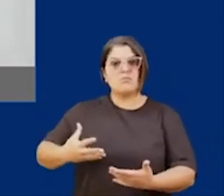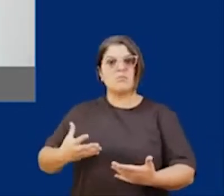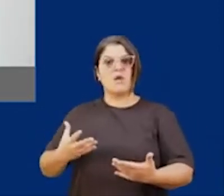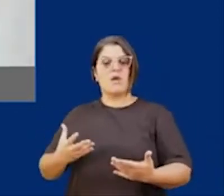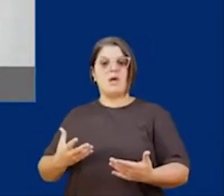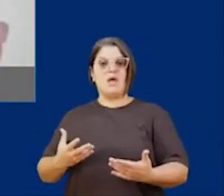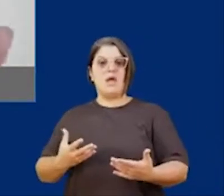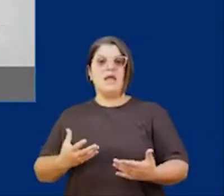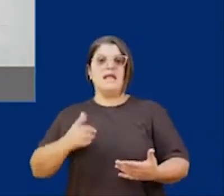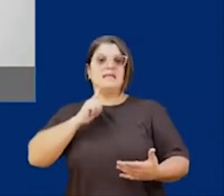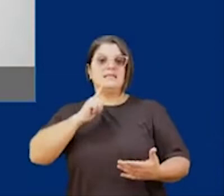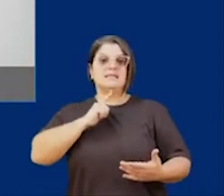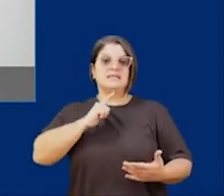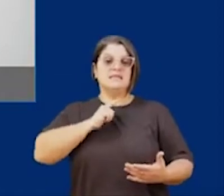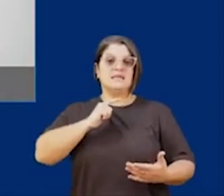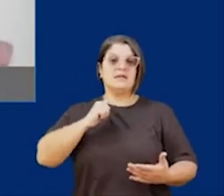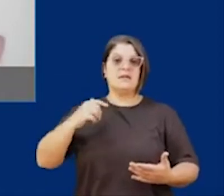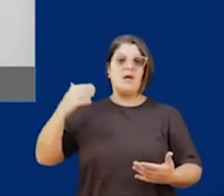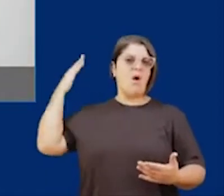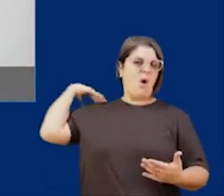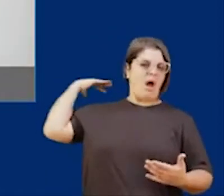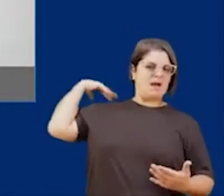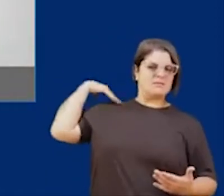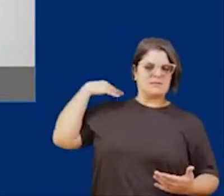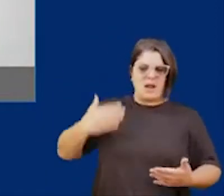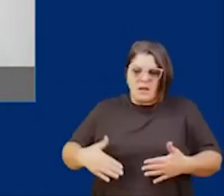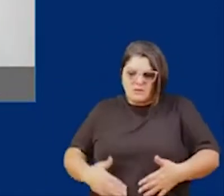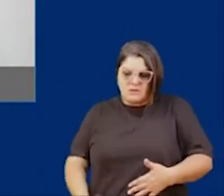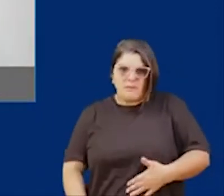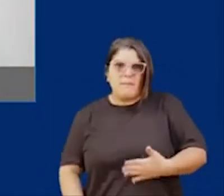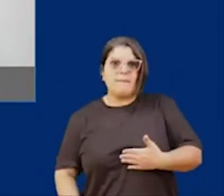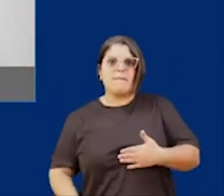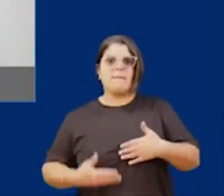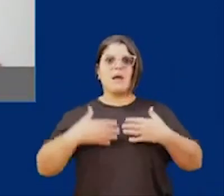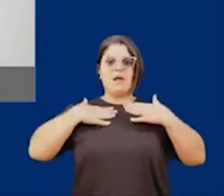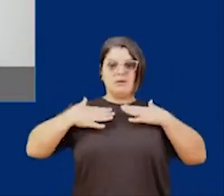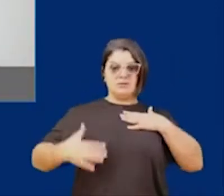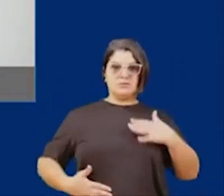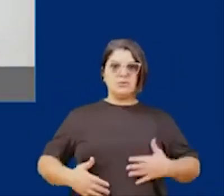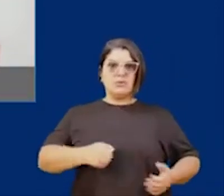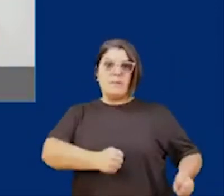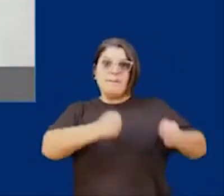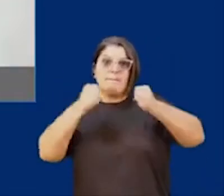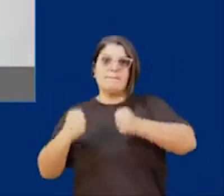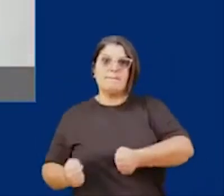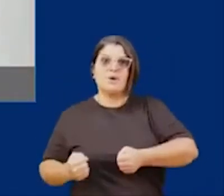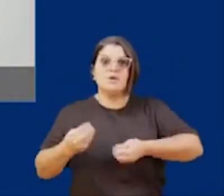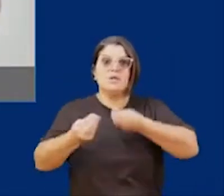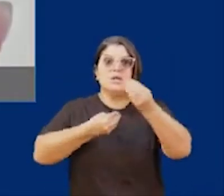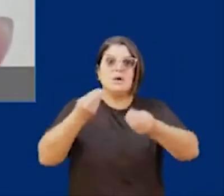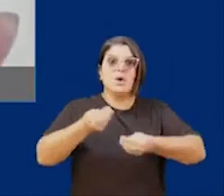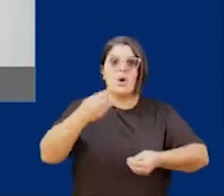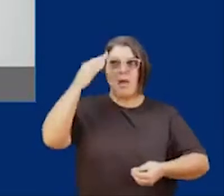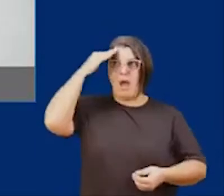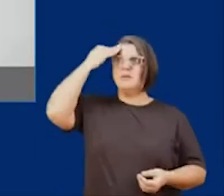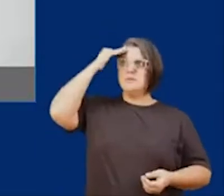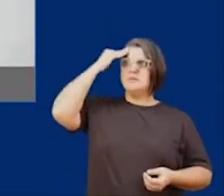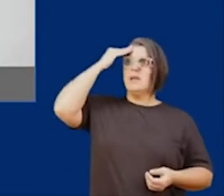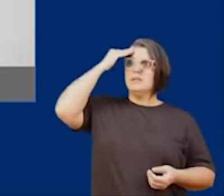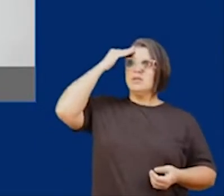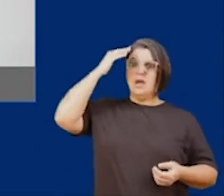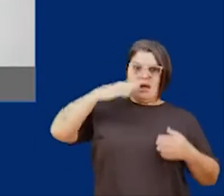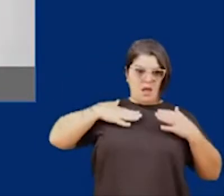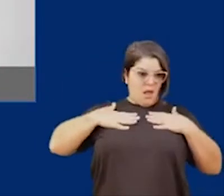esse leite, vem daqui de cima, vem daqui de trás, vem daqui de baixo, e o poder desse corpo é que ela começa a entender que isso tudo é